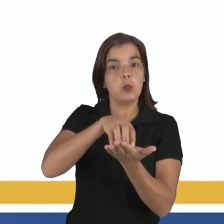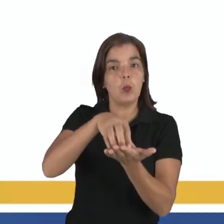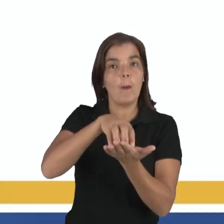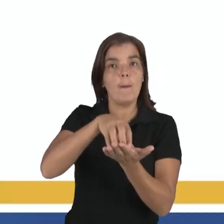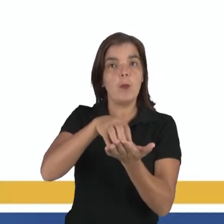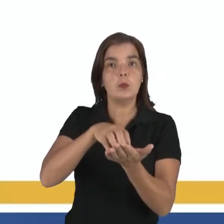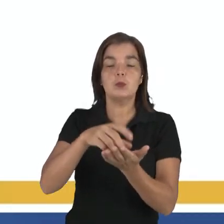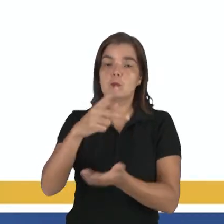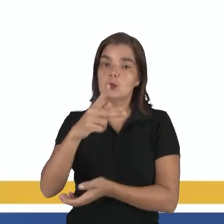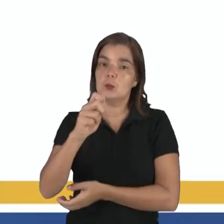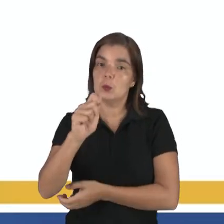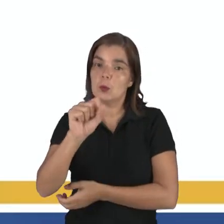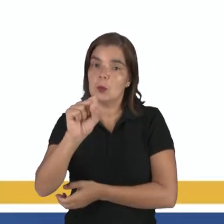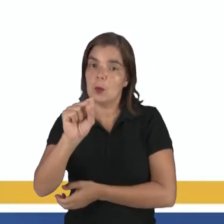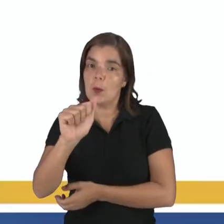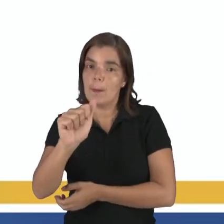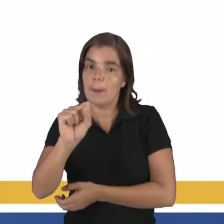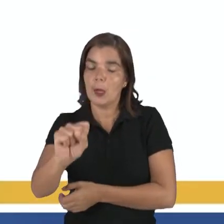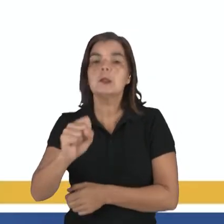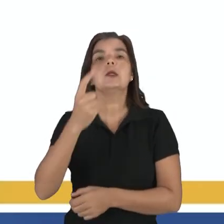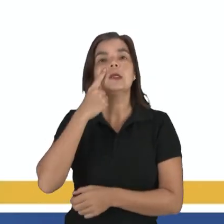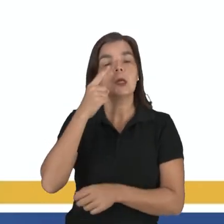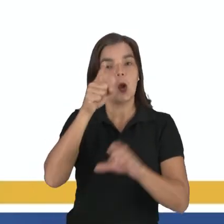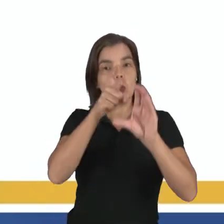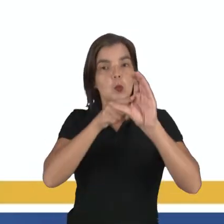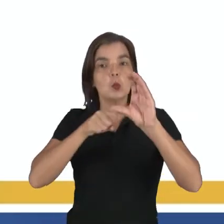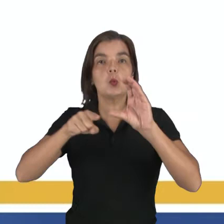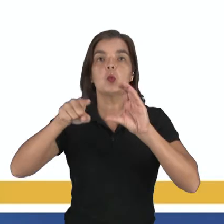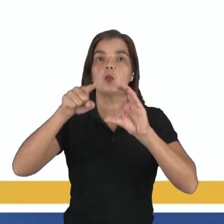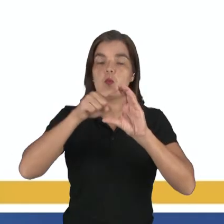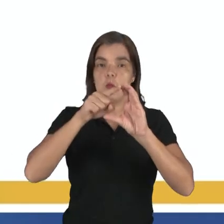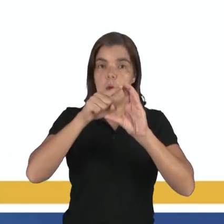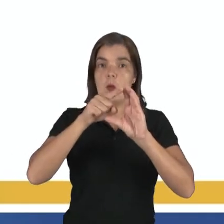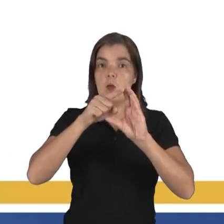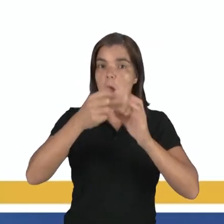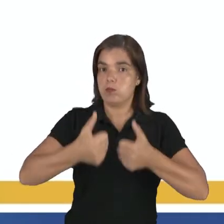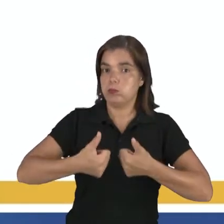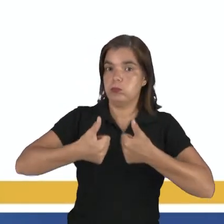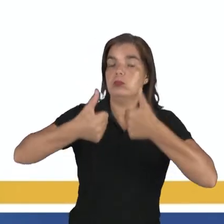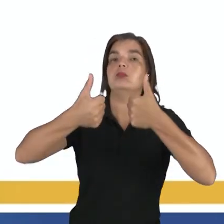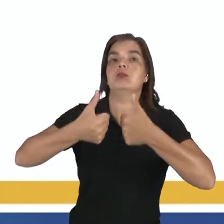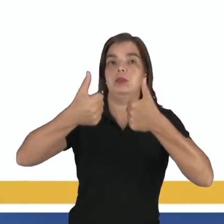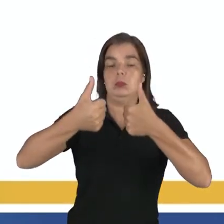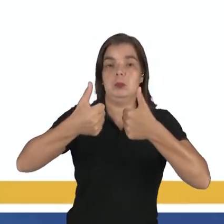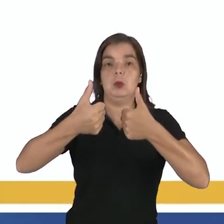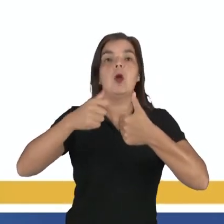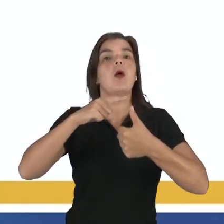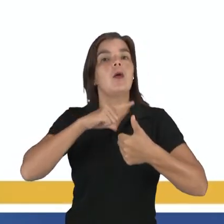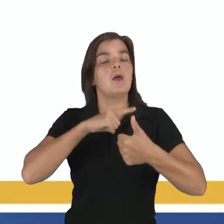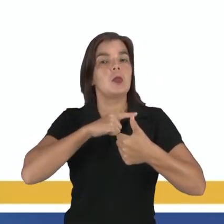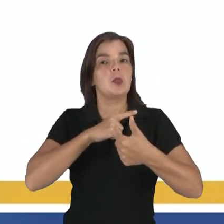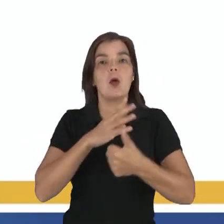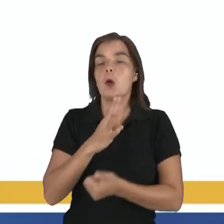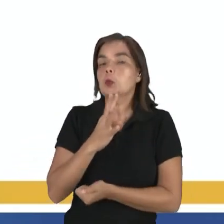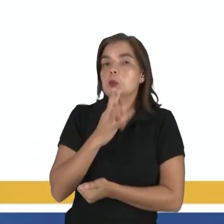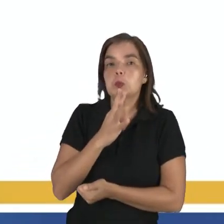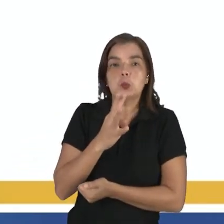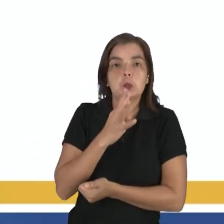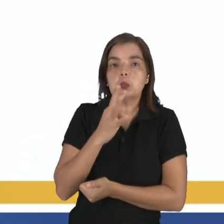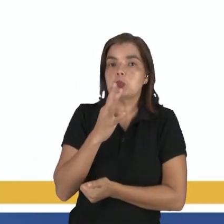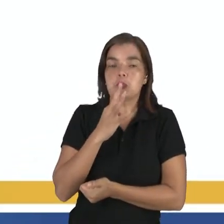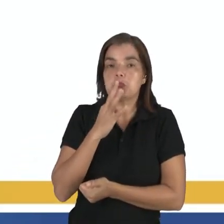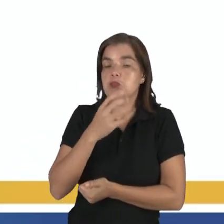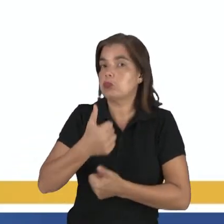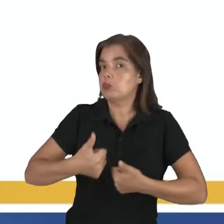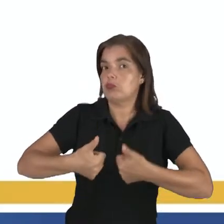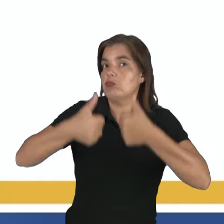Então, nós temos aqui uma esfera carregada positivamente. Nesse momento, a gente não conhecia ainda essas